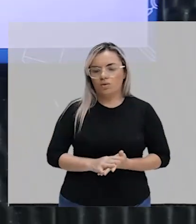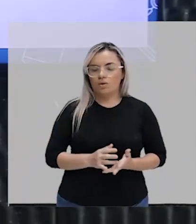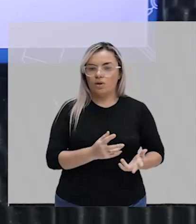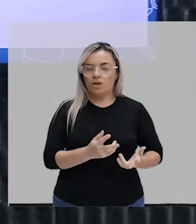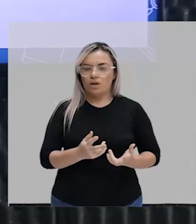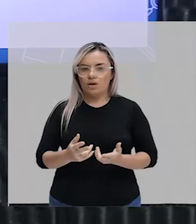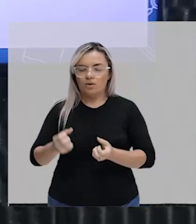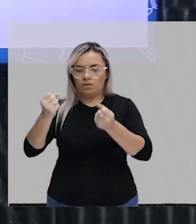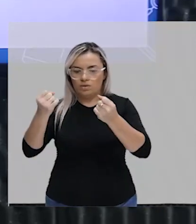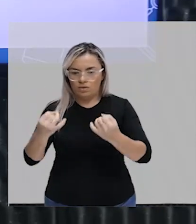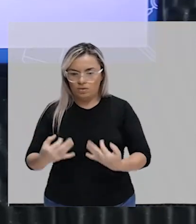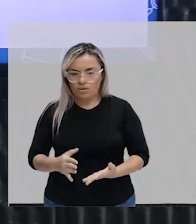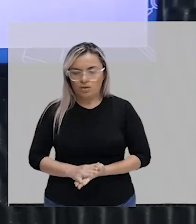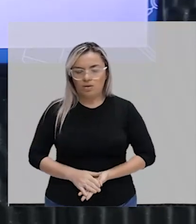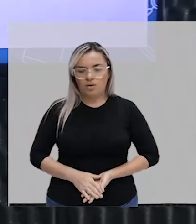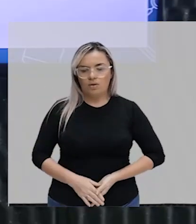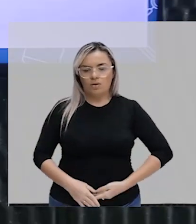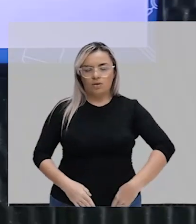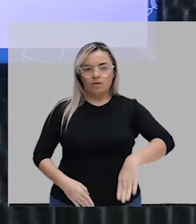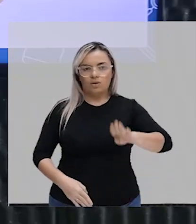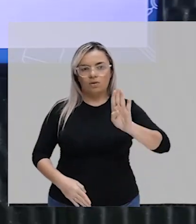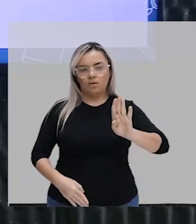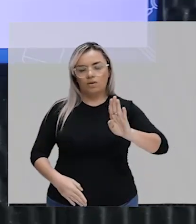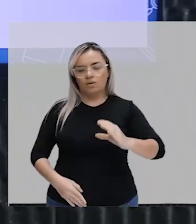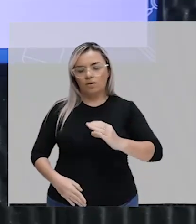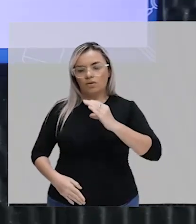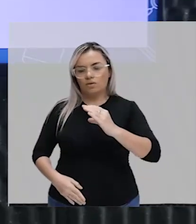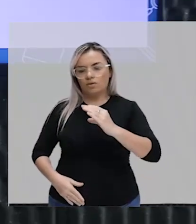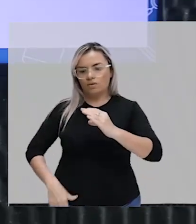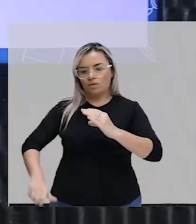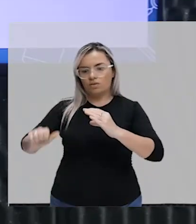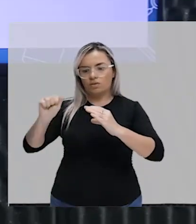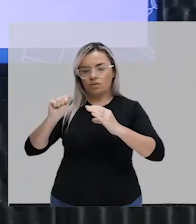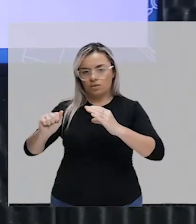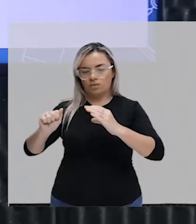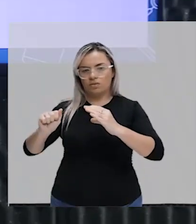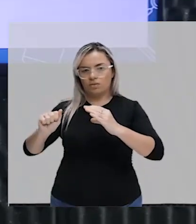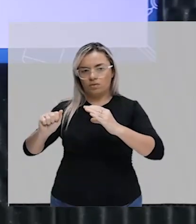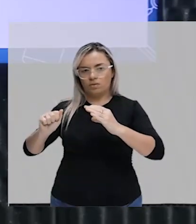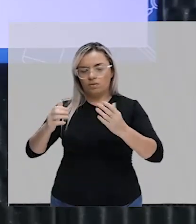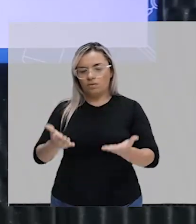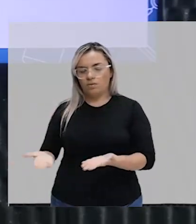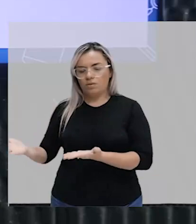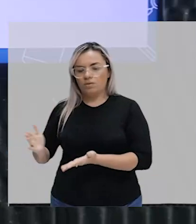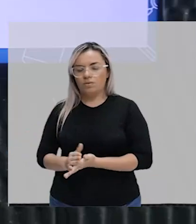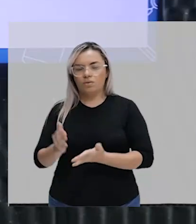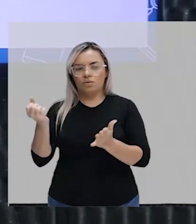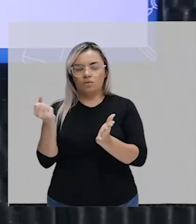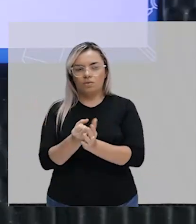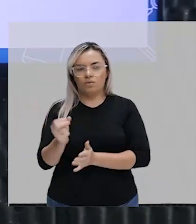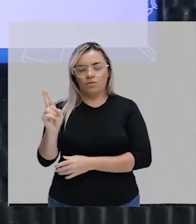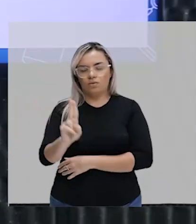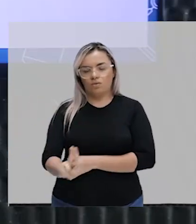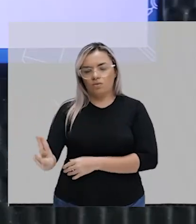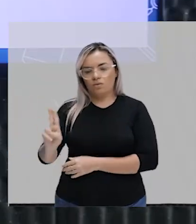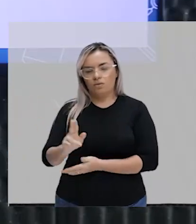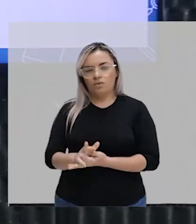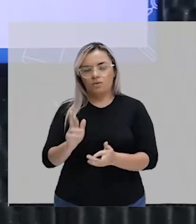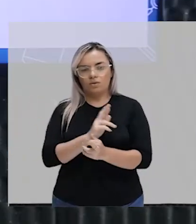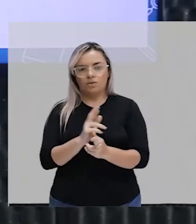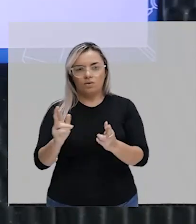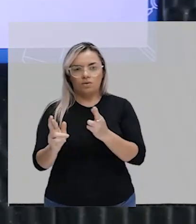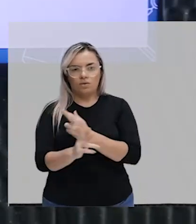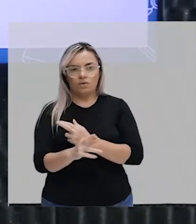de dizer que o B está contido em A. E olha, só você fazer a associação. Porque